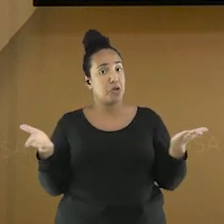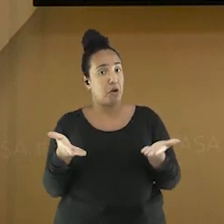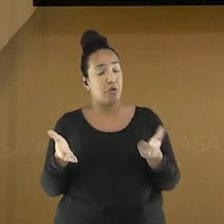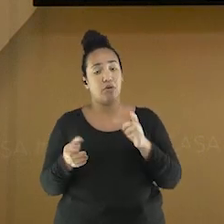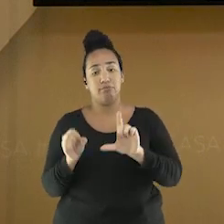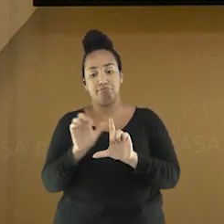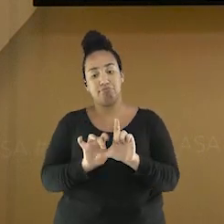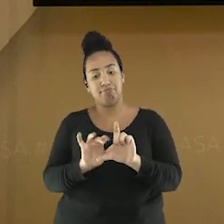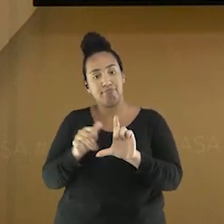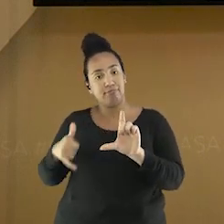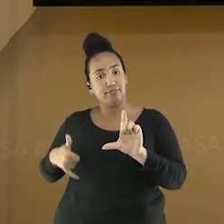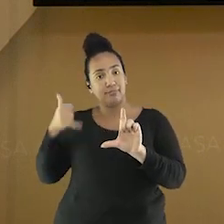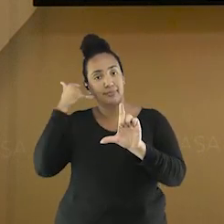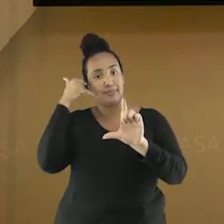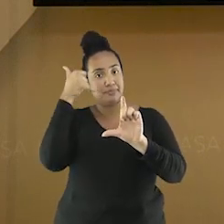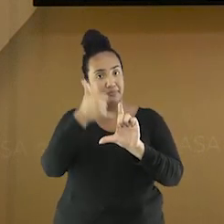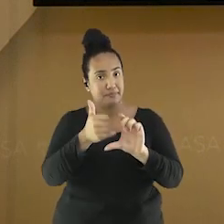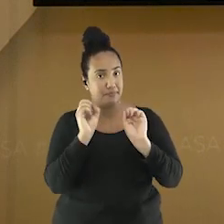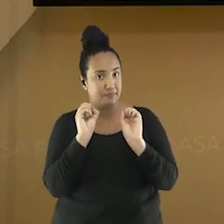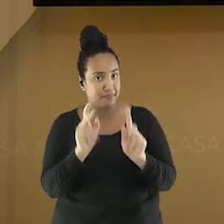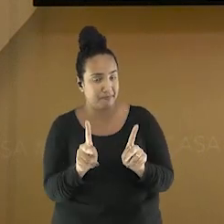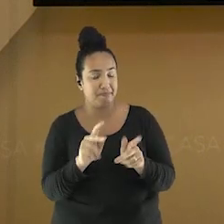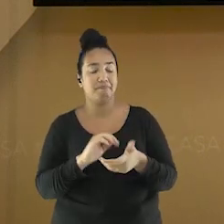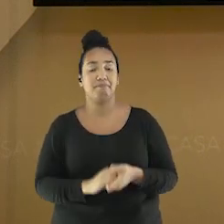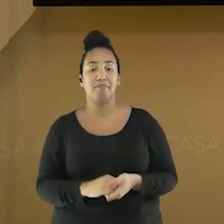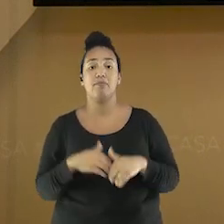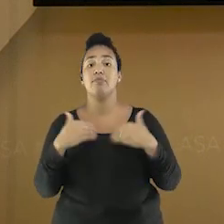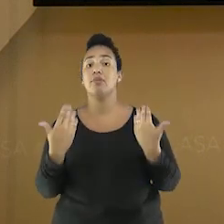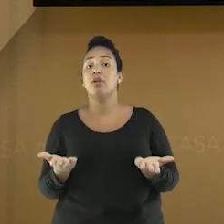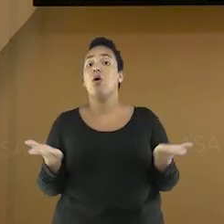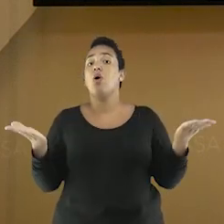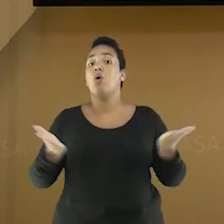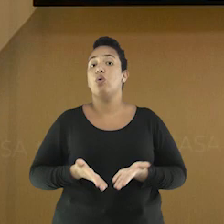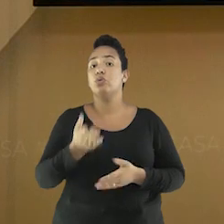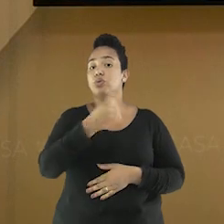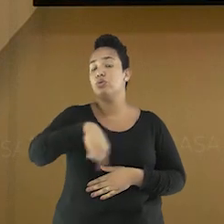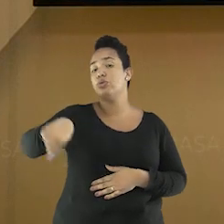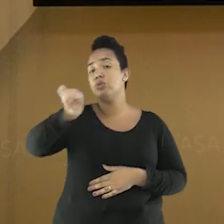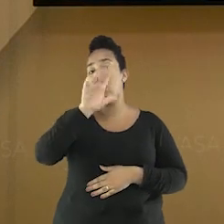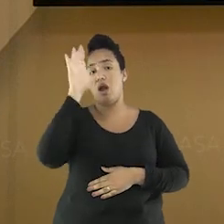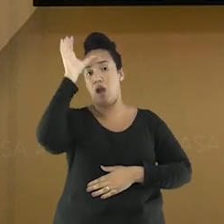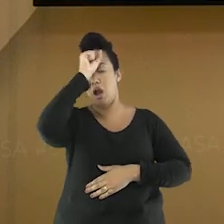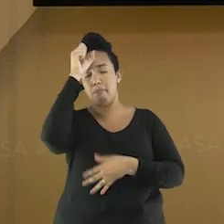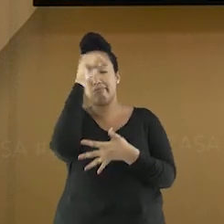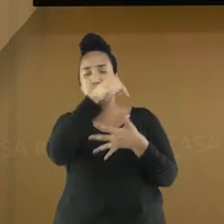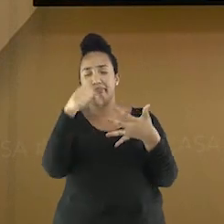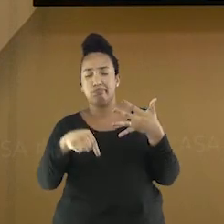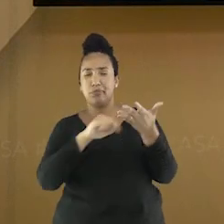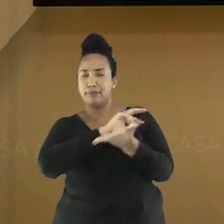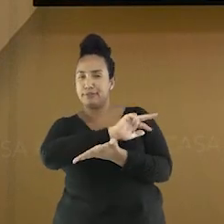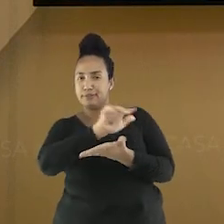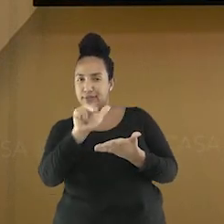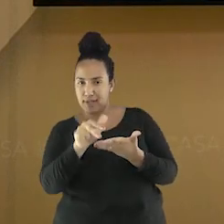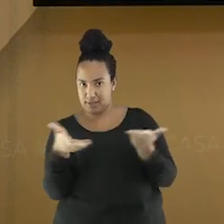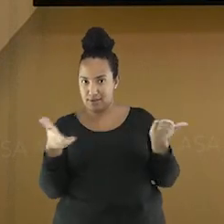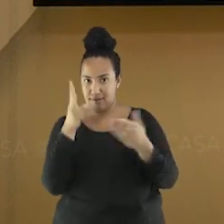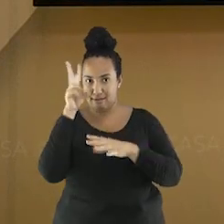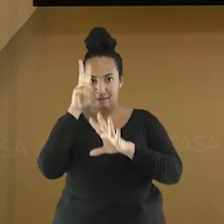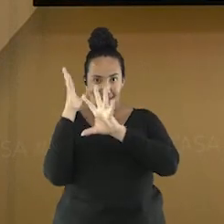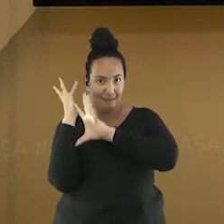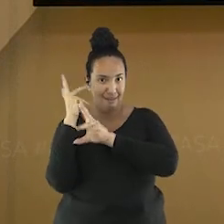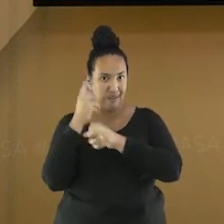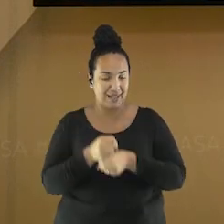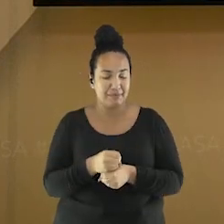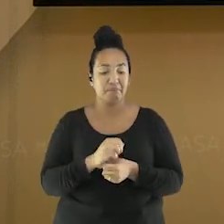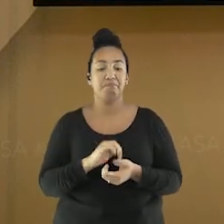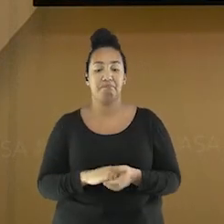a câmera do seu celular para ele. Tá? Hoje, gente, nós aprendemos várias coisas. Vamos relembrar? Nós